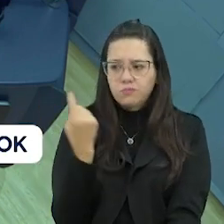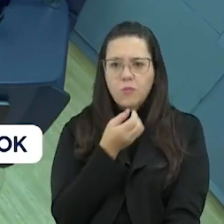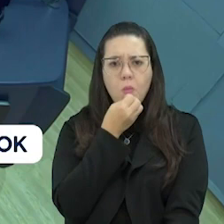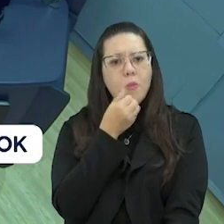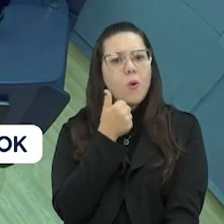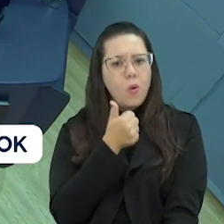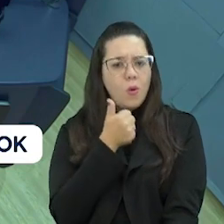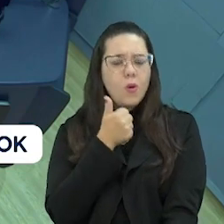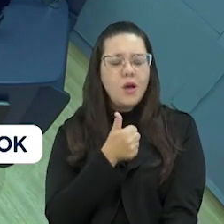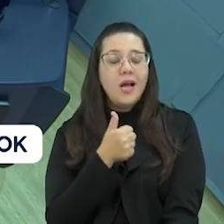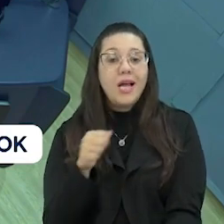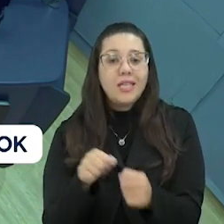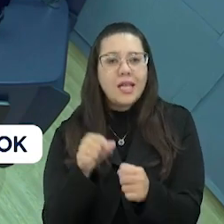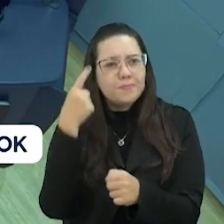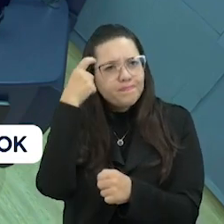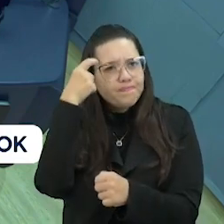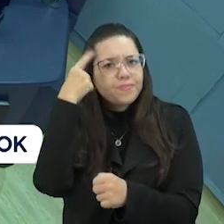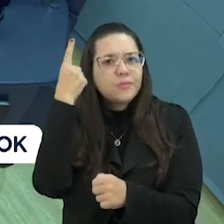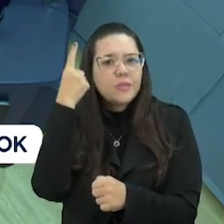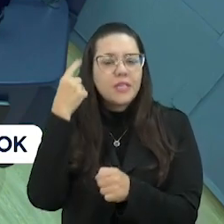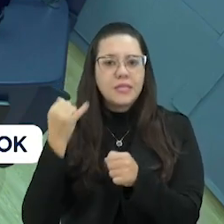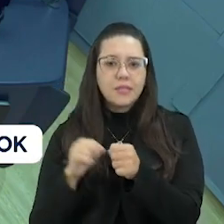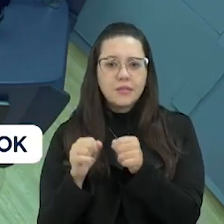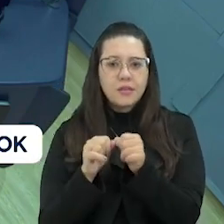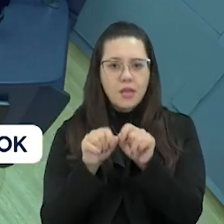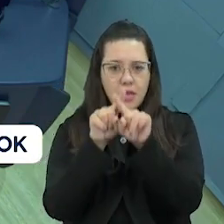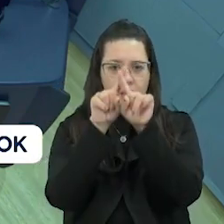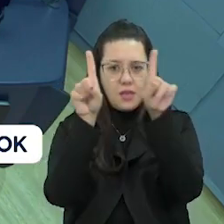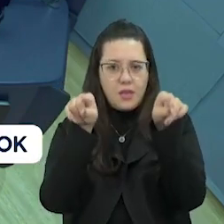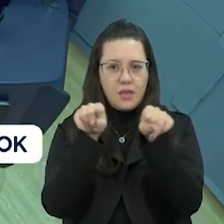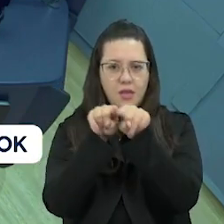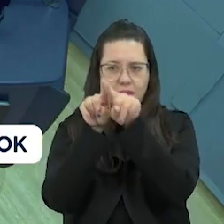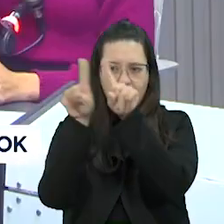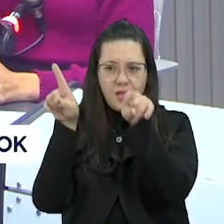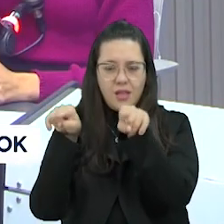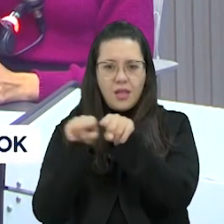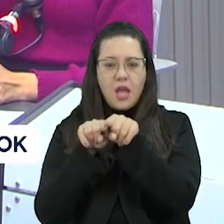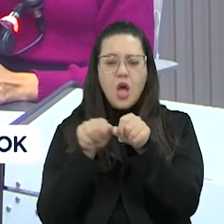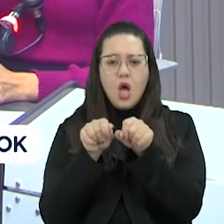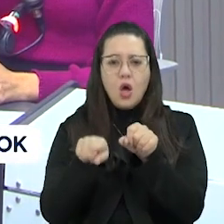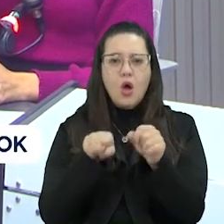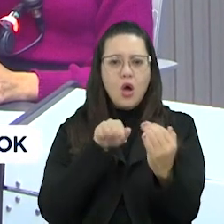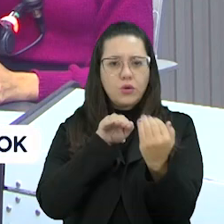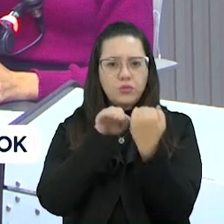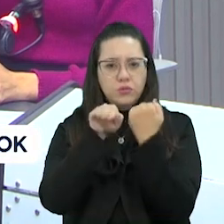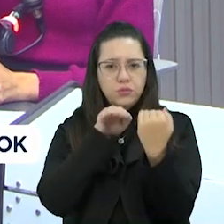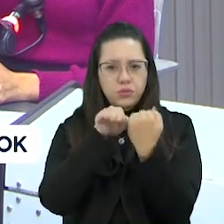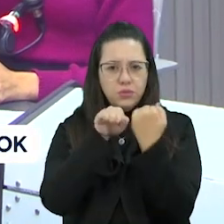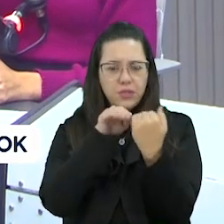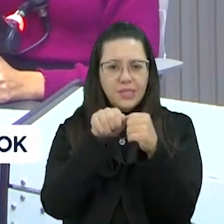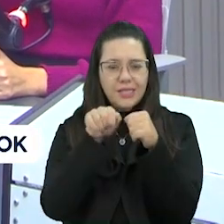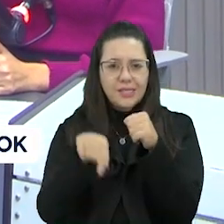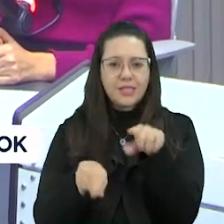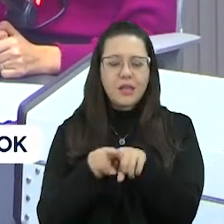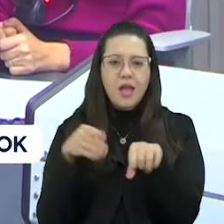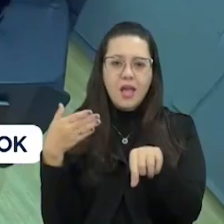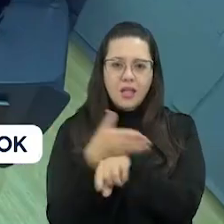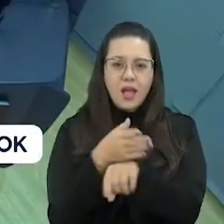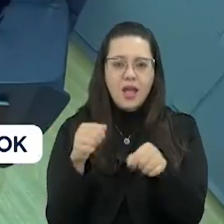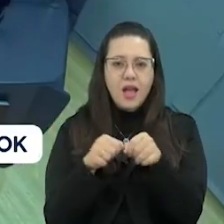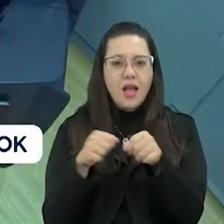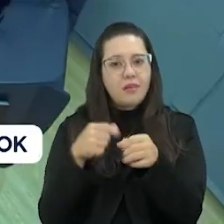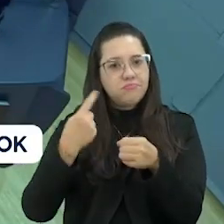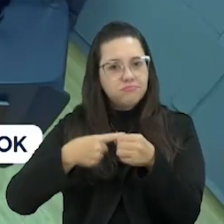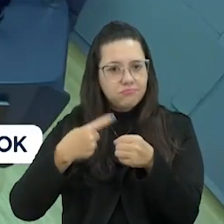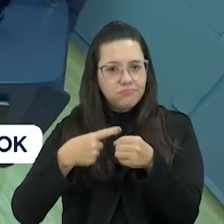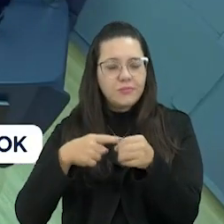A gente tem ideias também da questão do monitoramento das estradas, né, das ruas, acessos do município. Isso está em